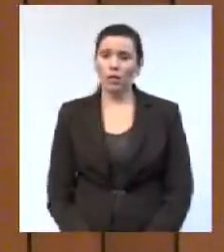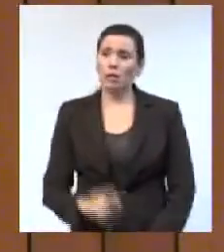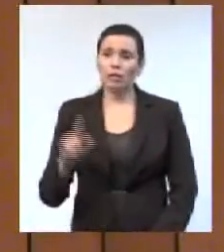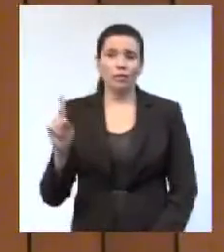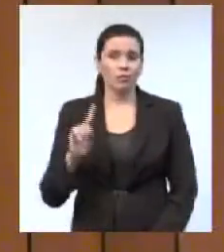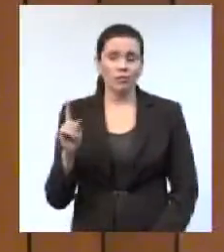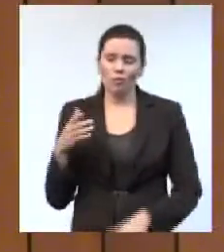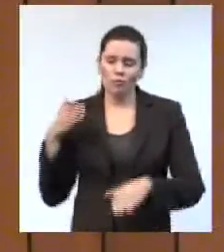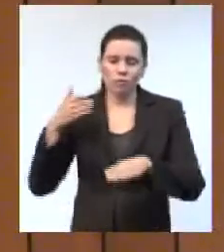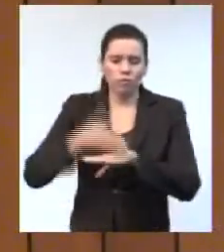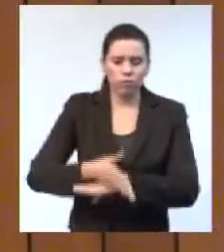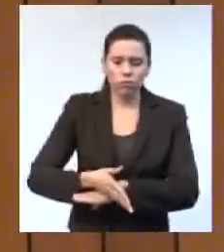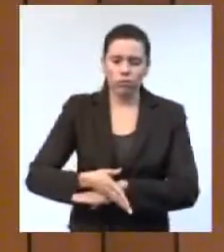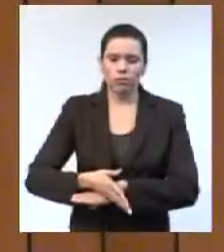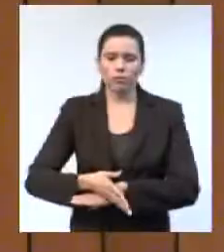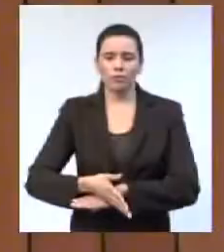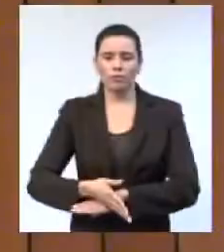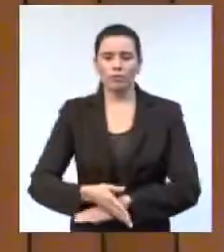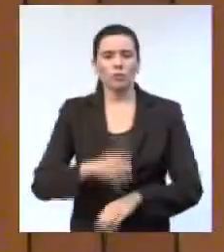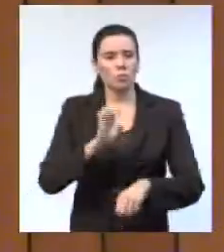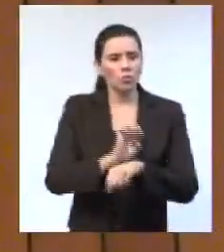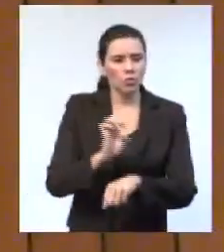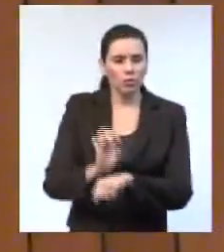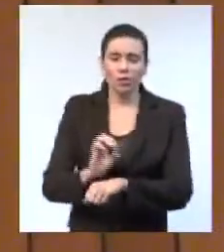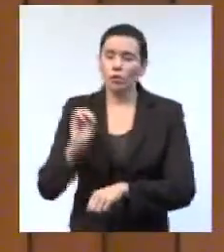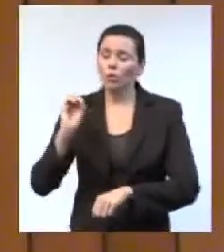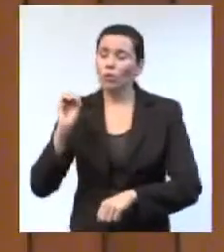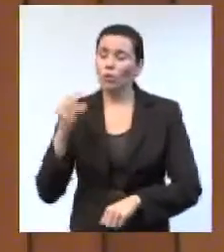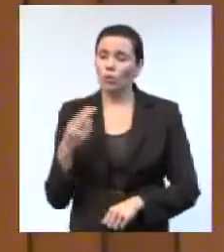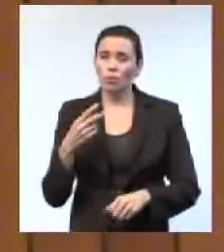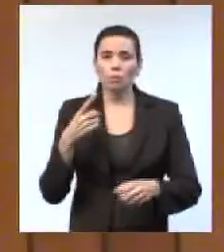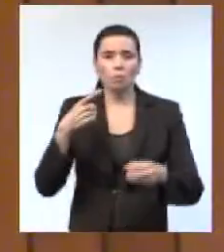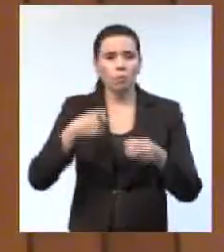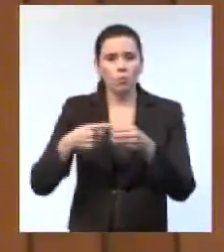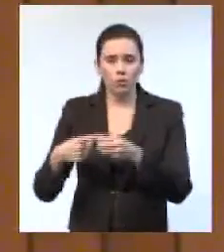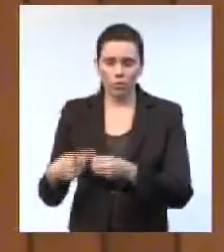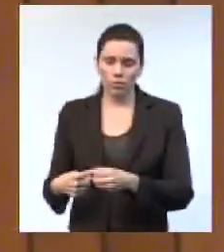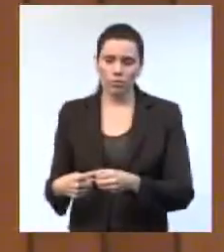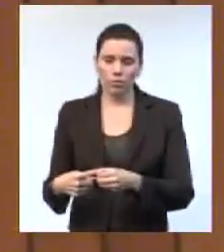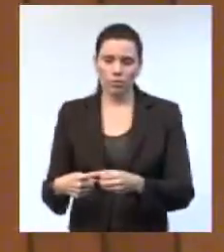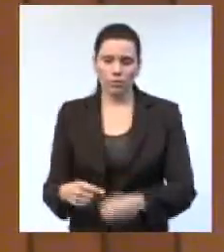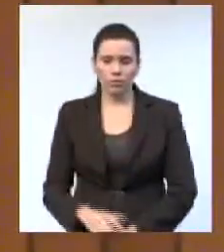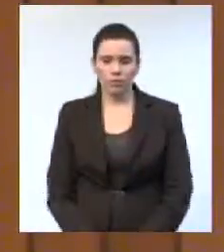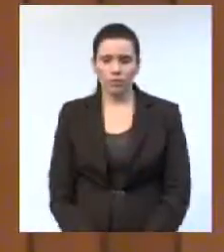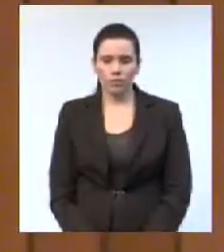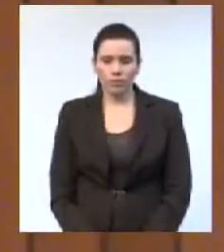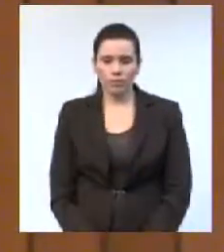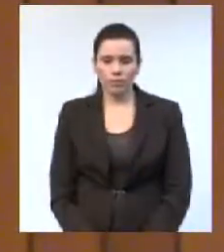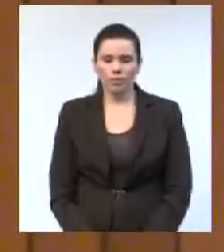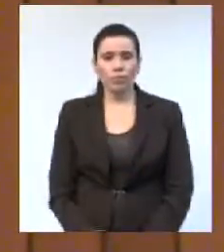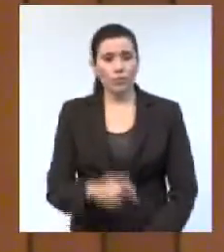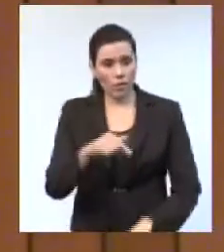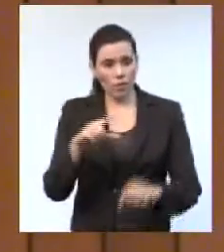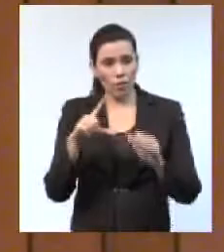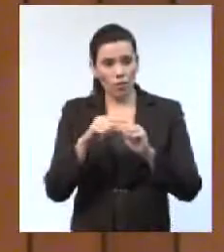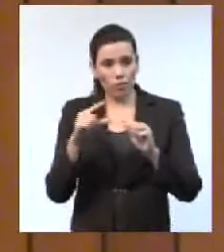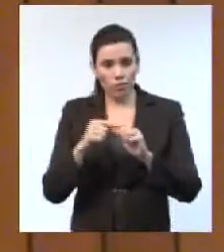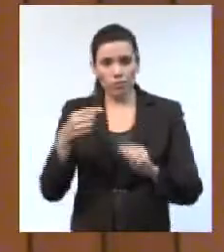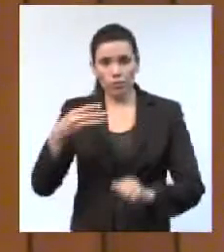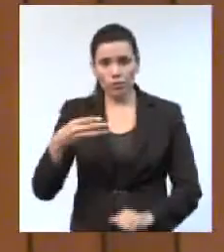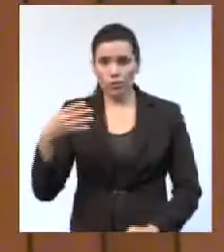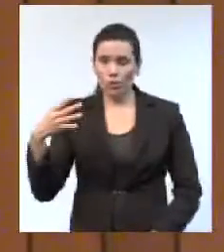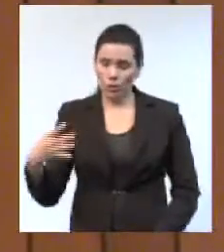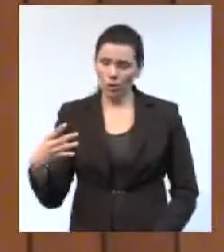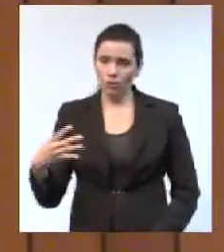intervenção nos estados nem no município. Ou seja, ela estampa aqui no artigo 34 o